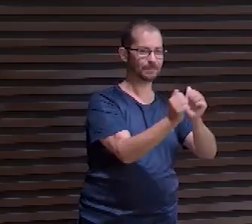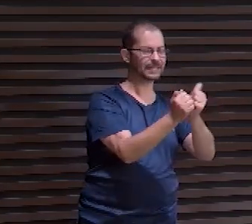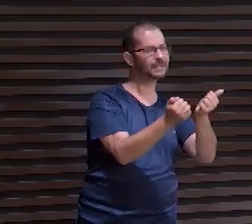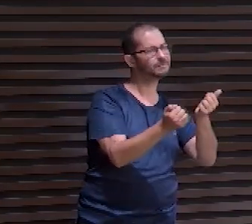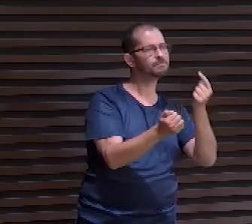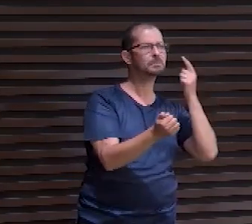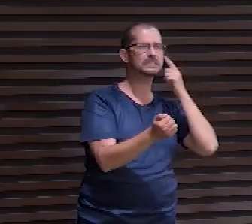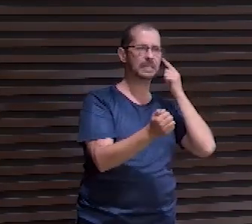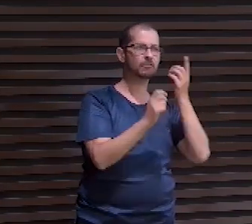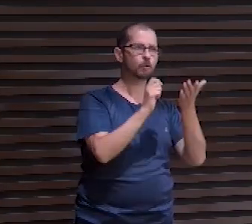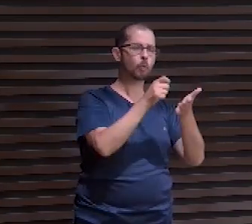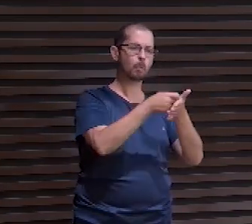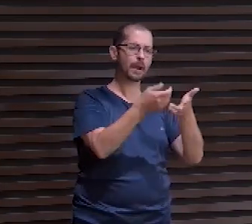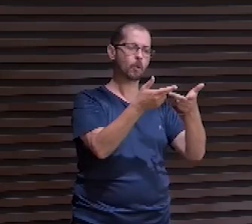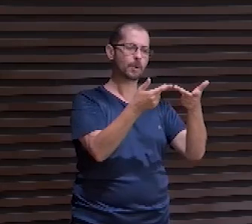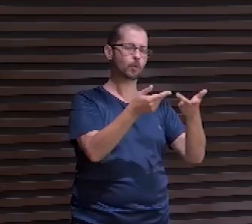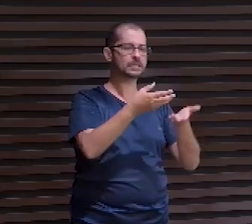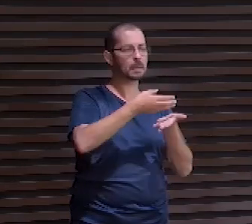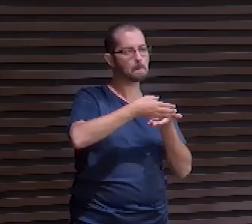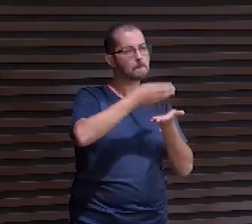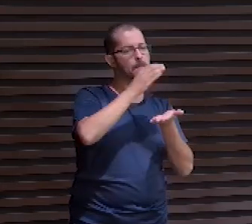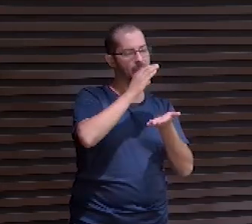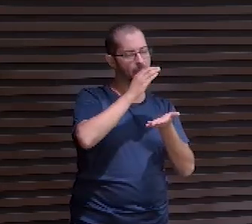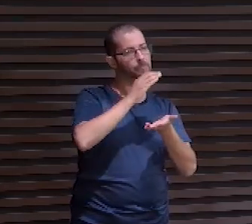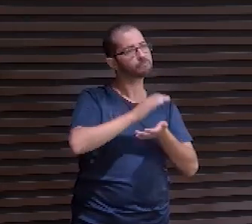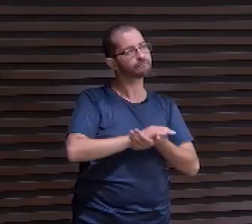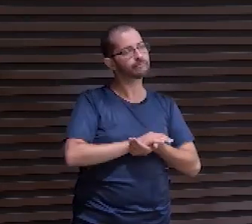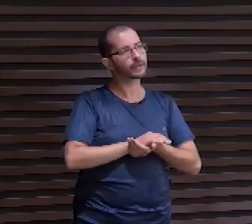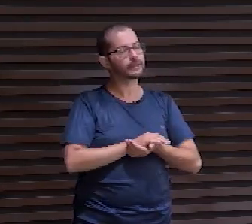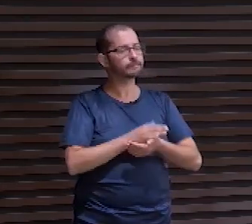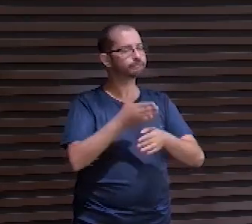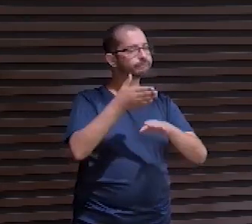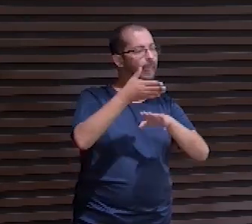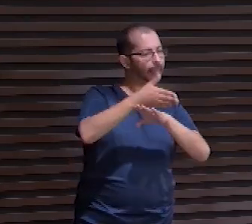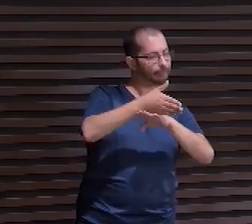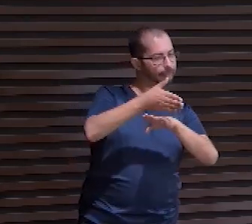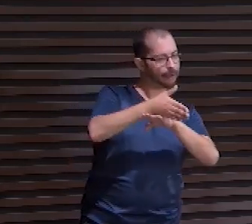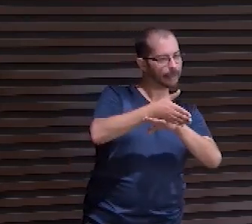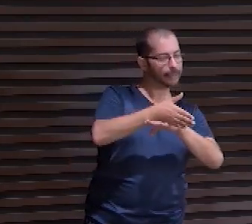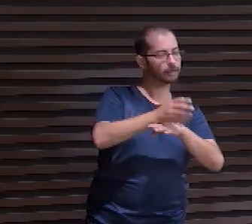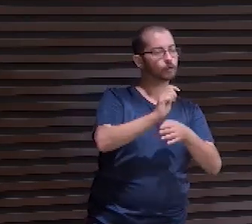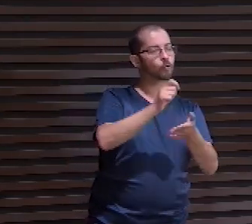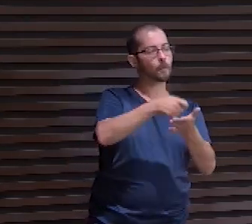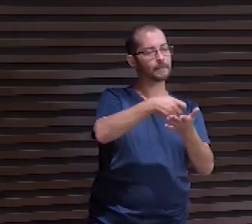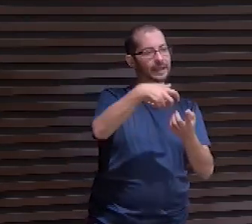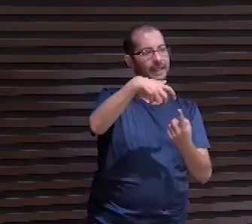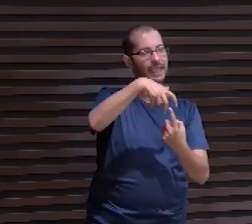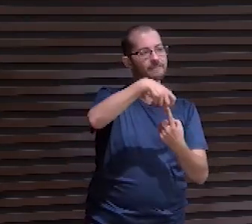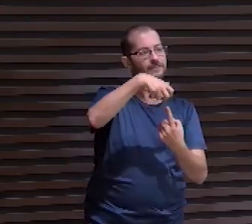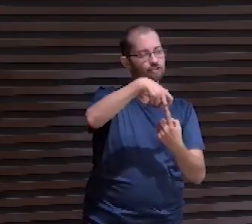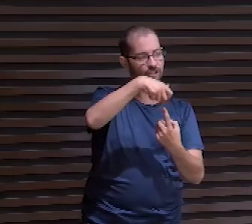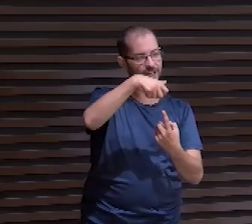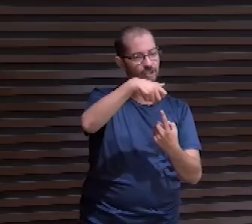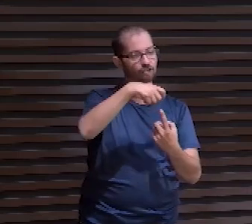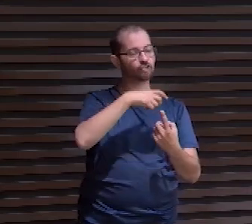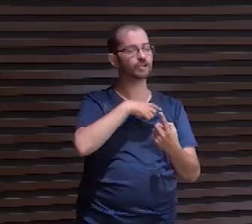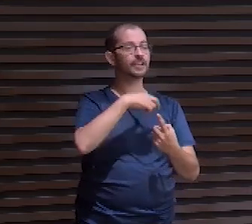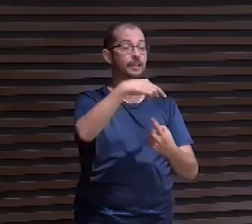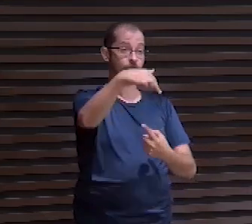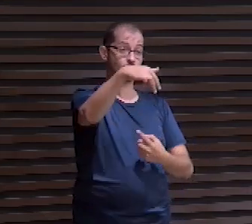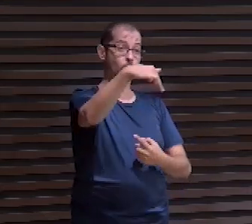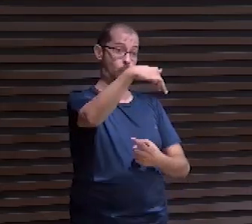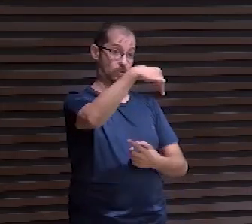beber. Fui, comprei um refrigerante e caminhei calmamente em direção ao trailer,